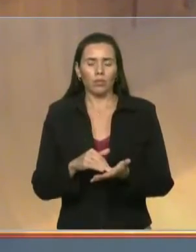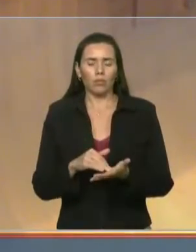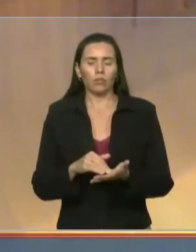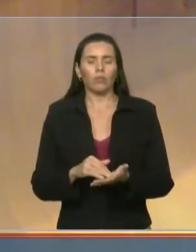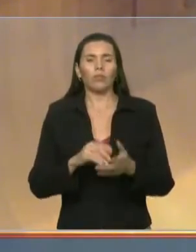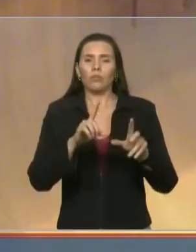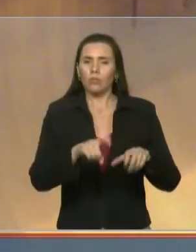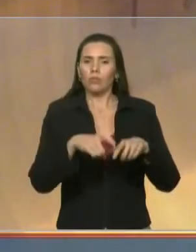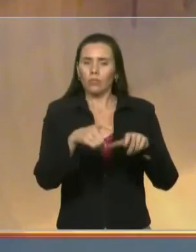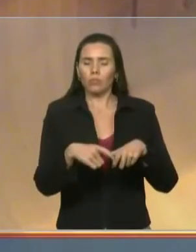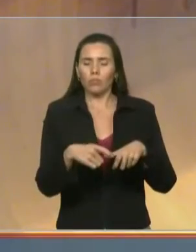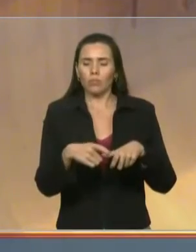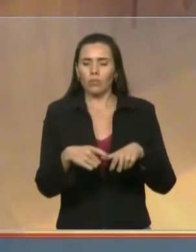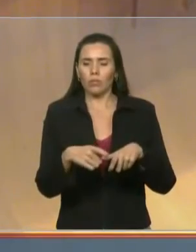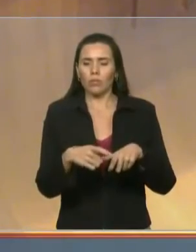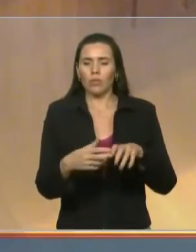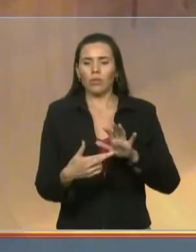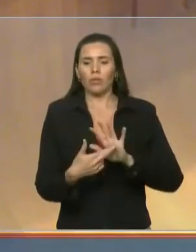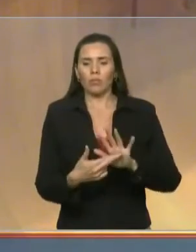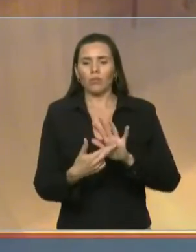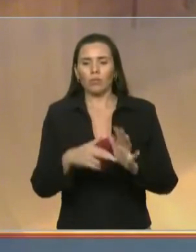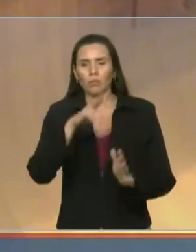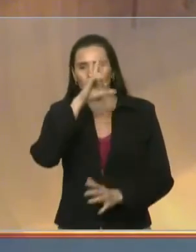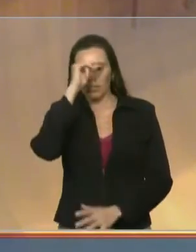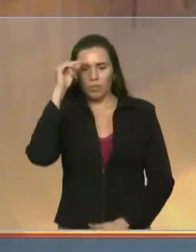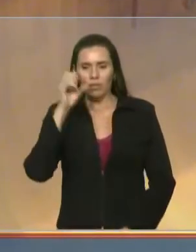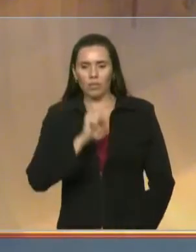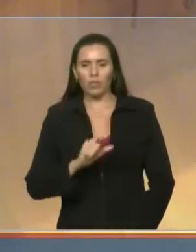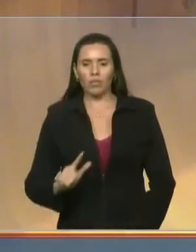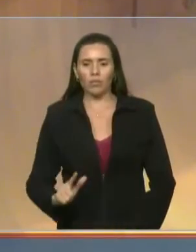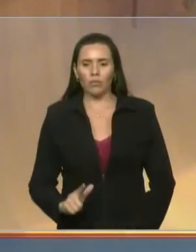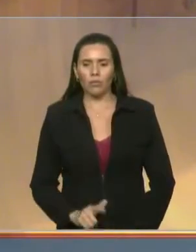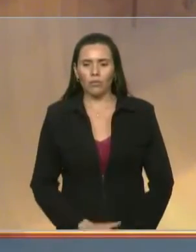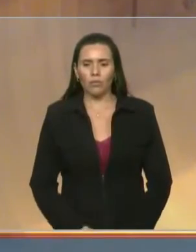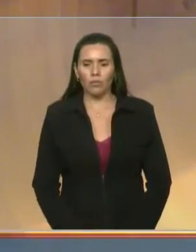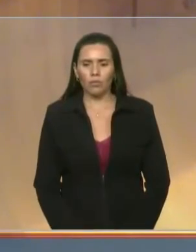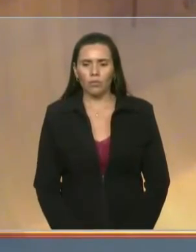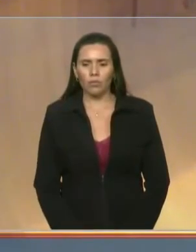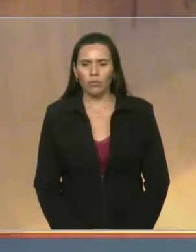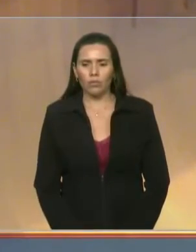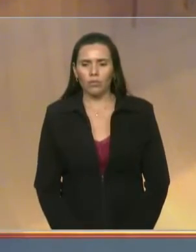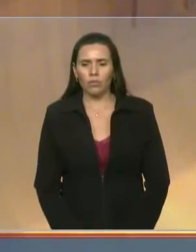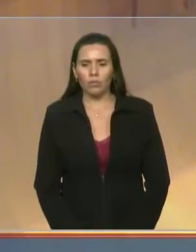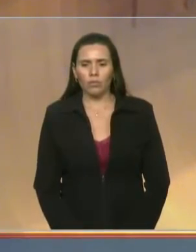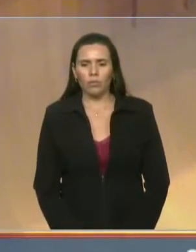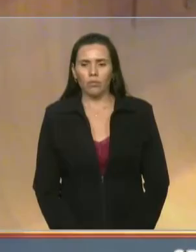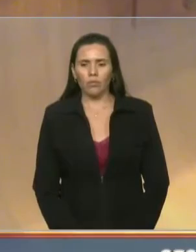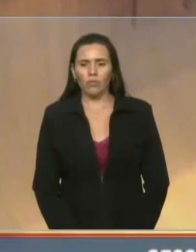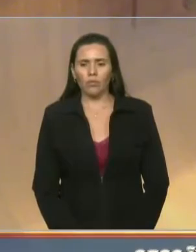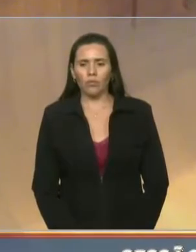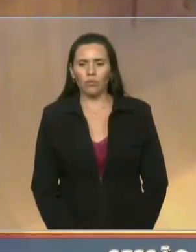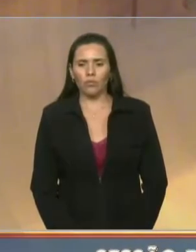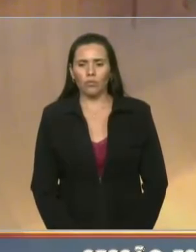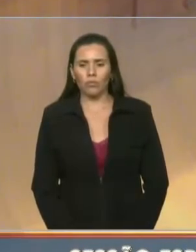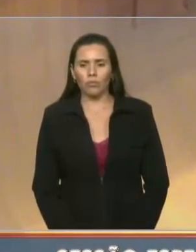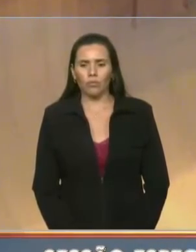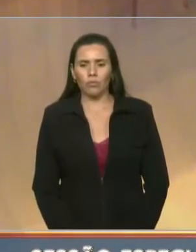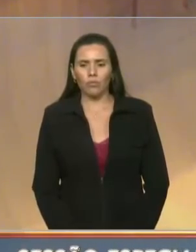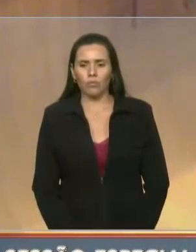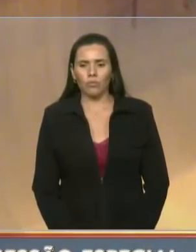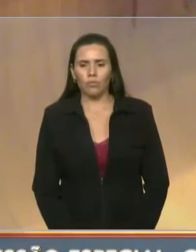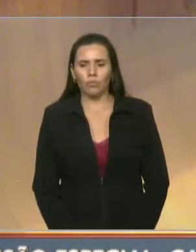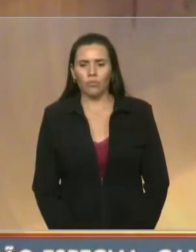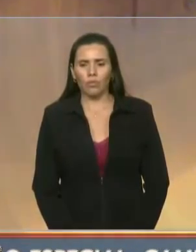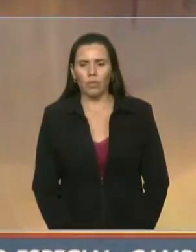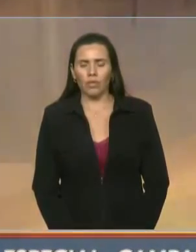Agricultura, aqui representando o prefeito municipal Edivaldo Holanda. Senhoras e senhores, eu queria iniciar